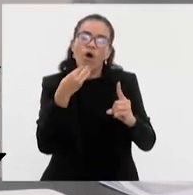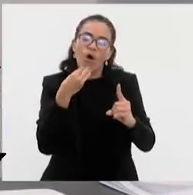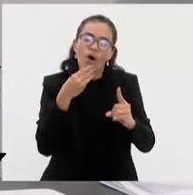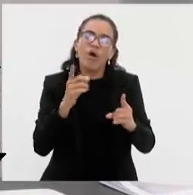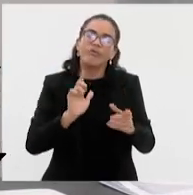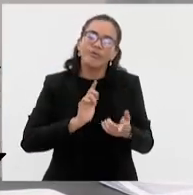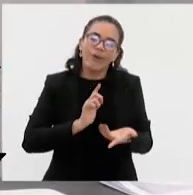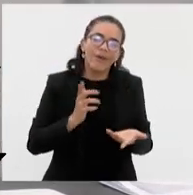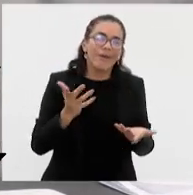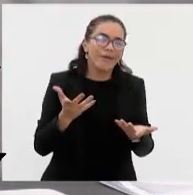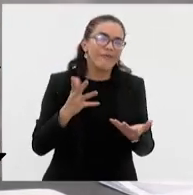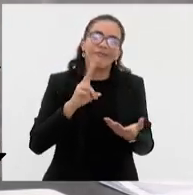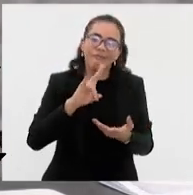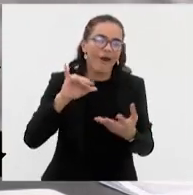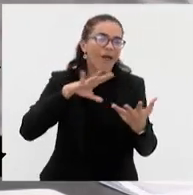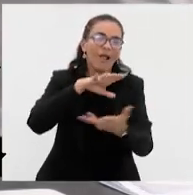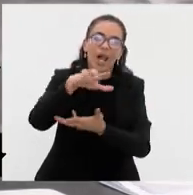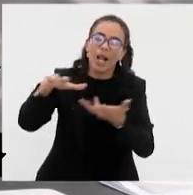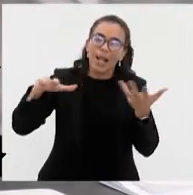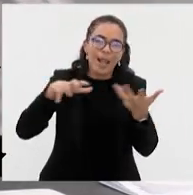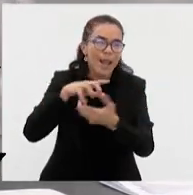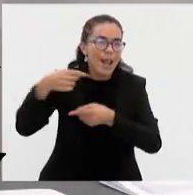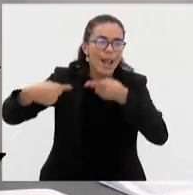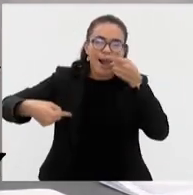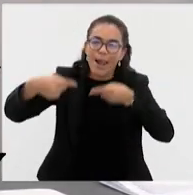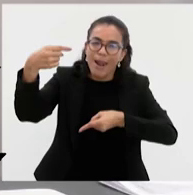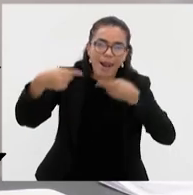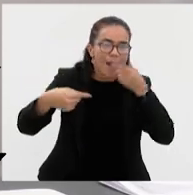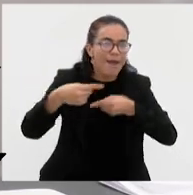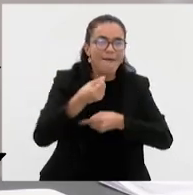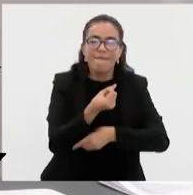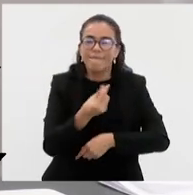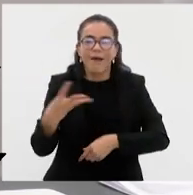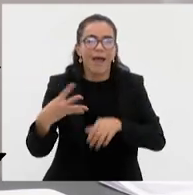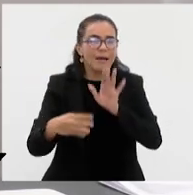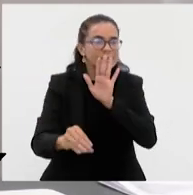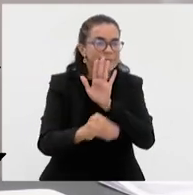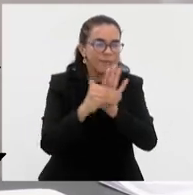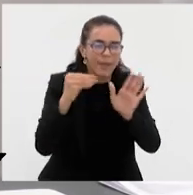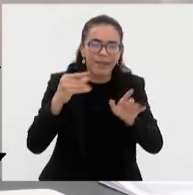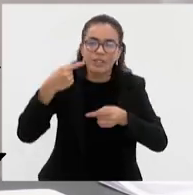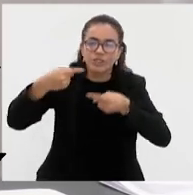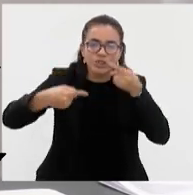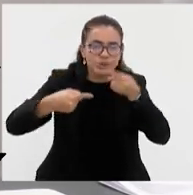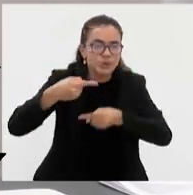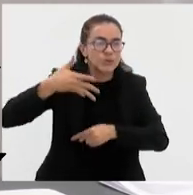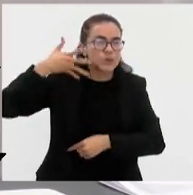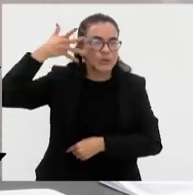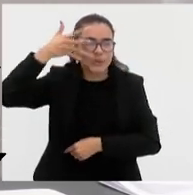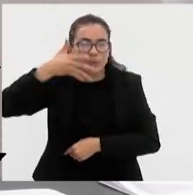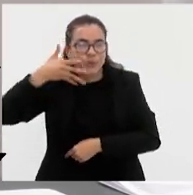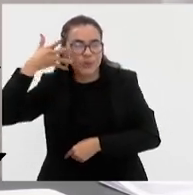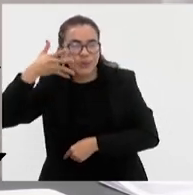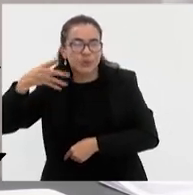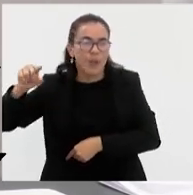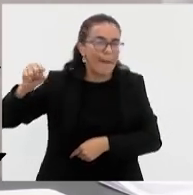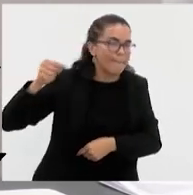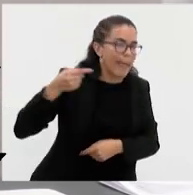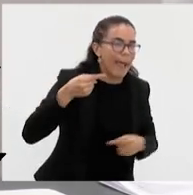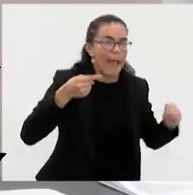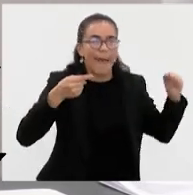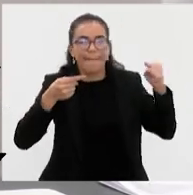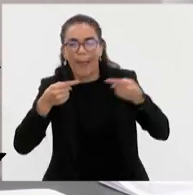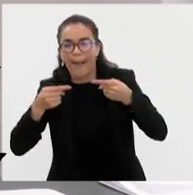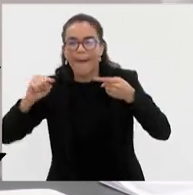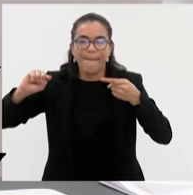haverá muita discussão de mérito no plenário, muitas emendas, muitos discursos, obviamente, posicionamentos de bancada.